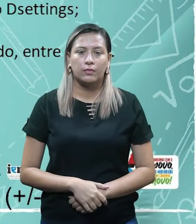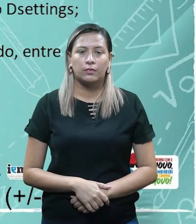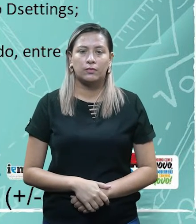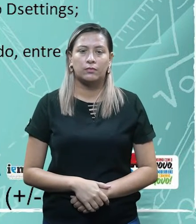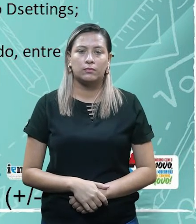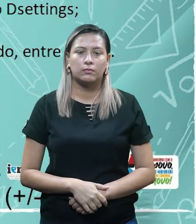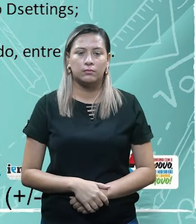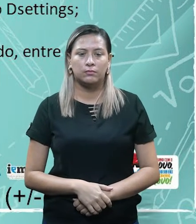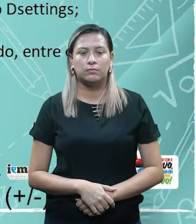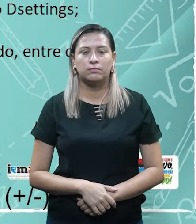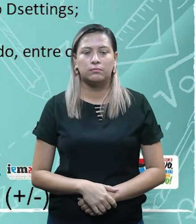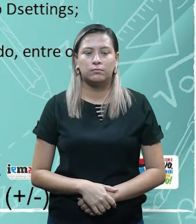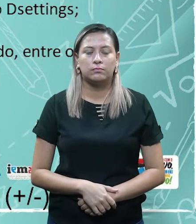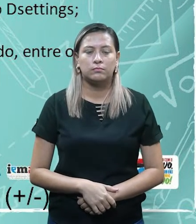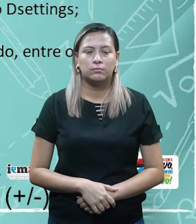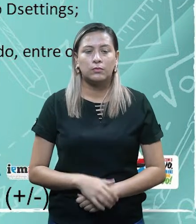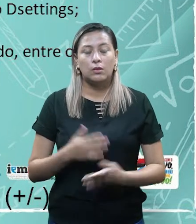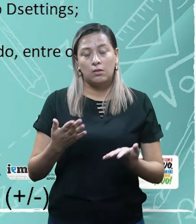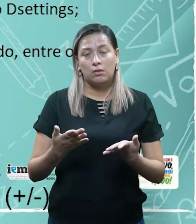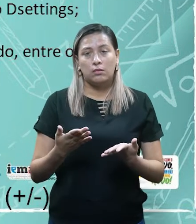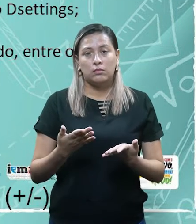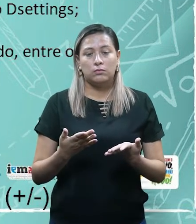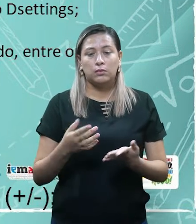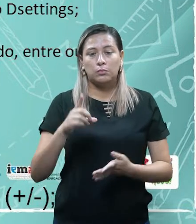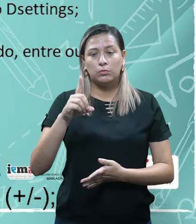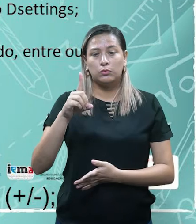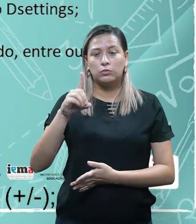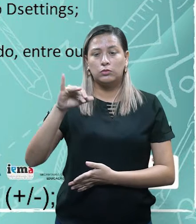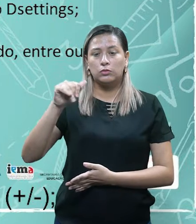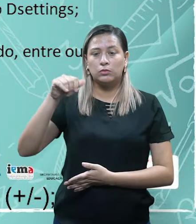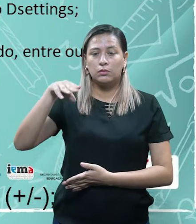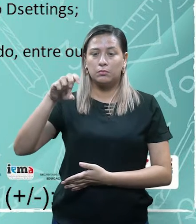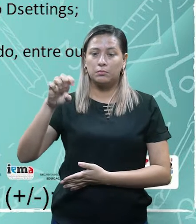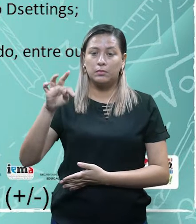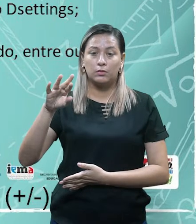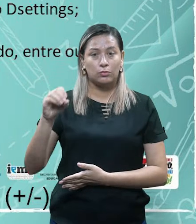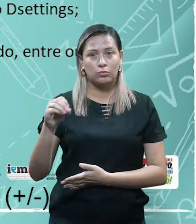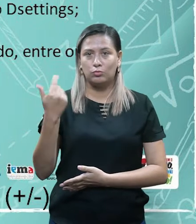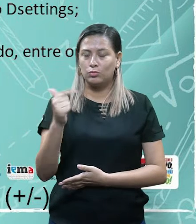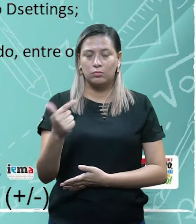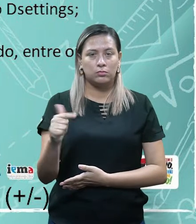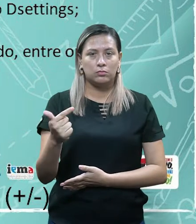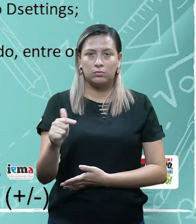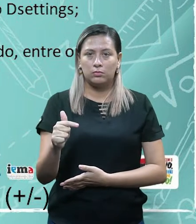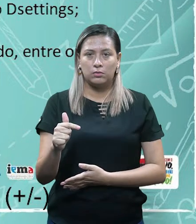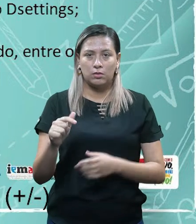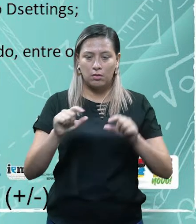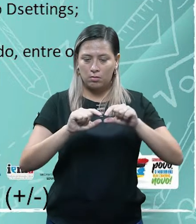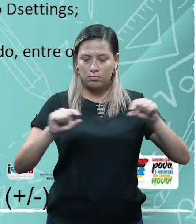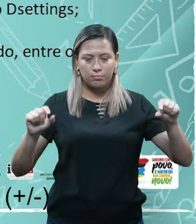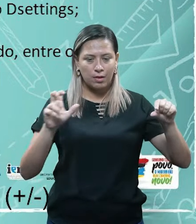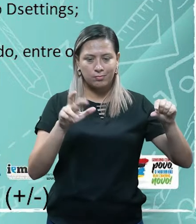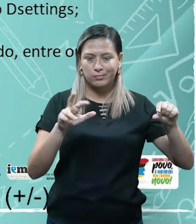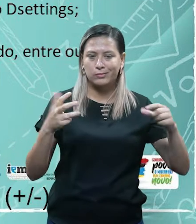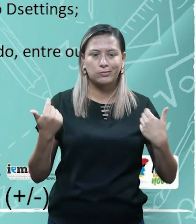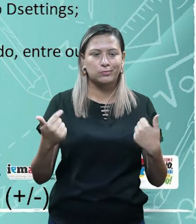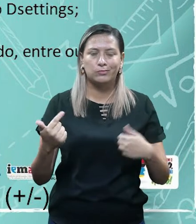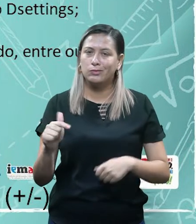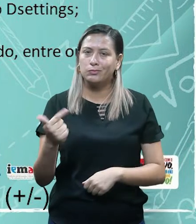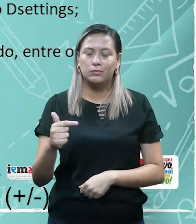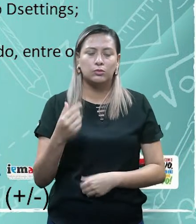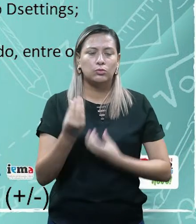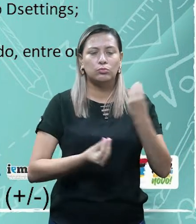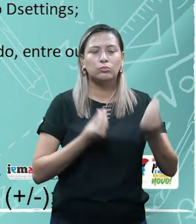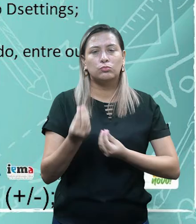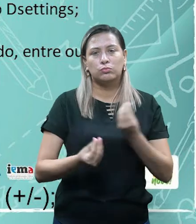dar. Por exemplo, o do diâmetro, eu não tenho a tecla do diâmetro nas minhas barras, né? Não tenho. Então, como é que eu faço? Aí